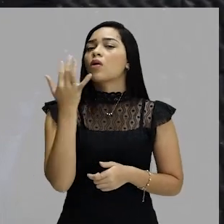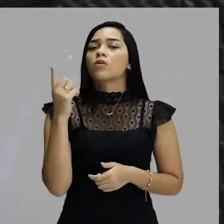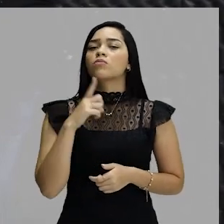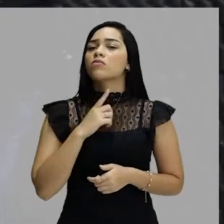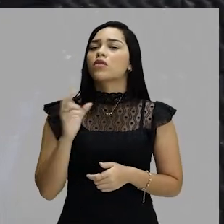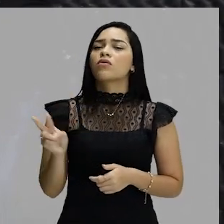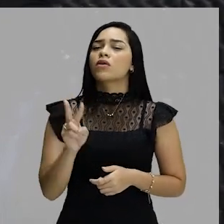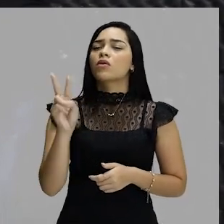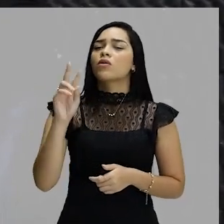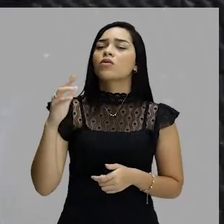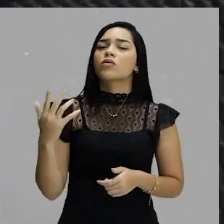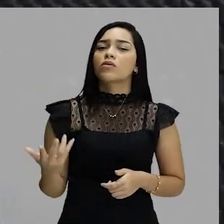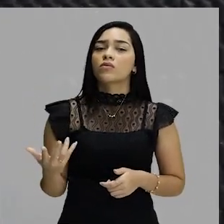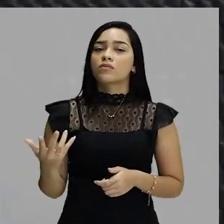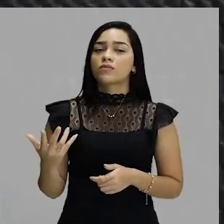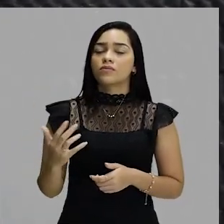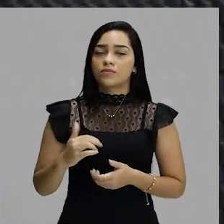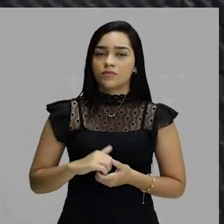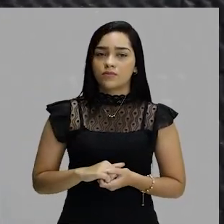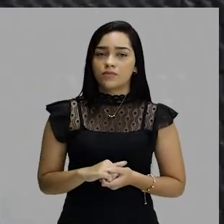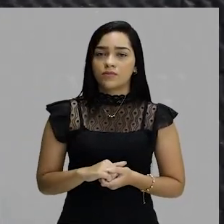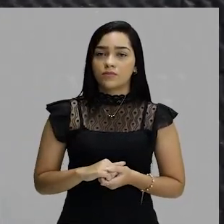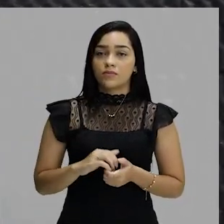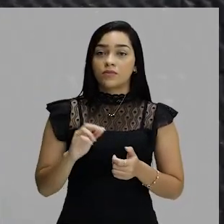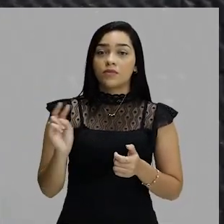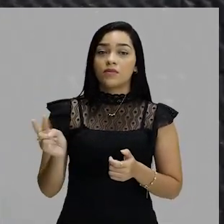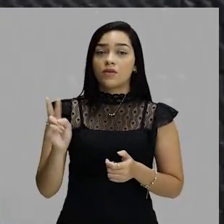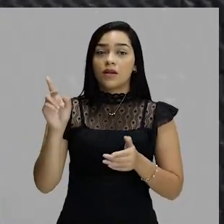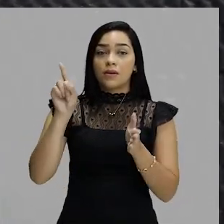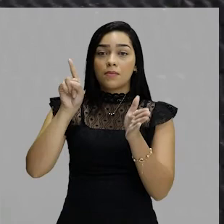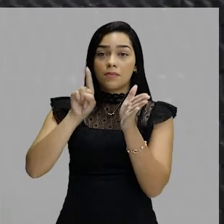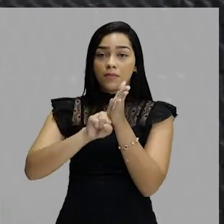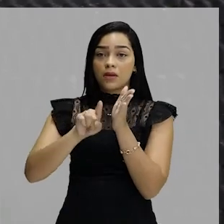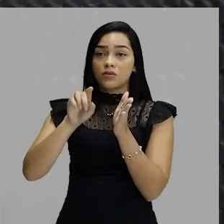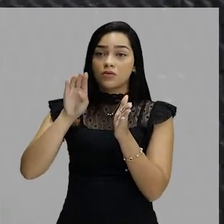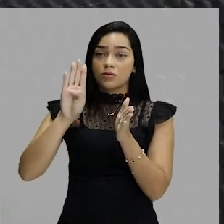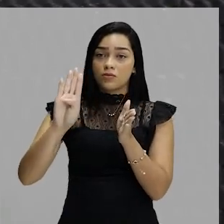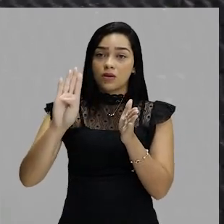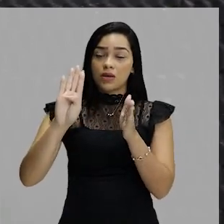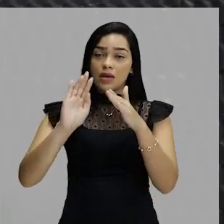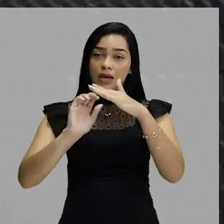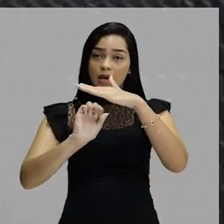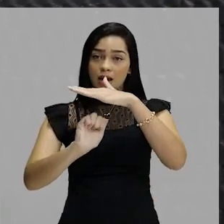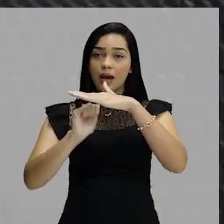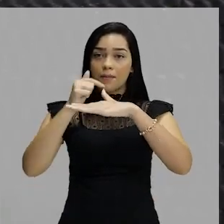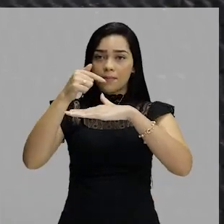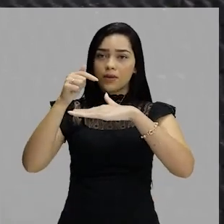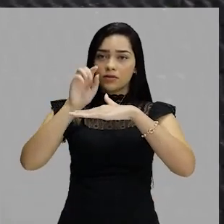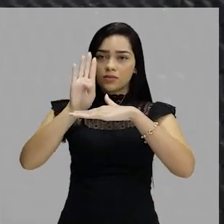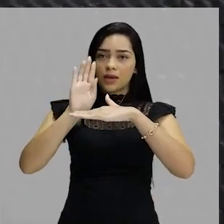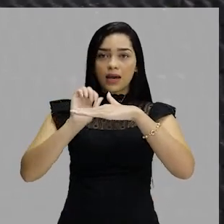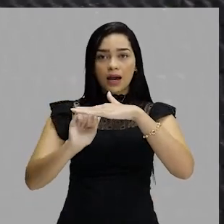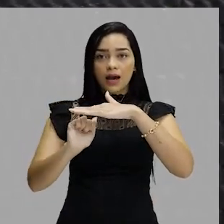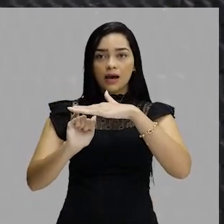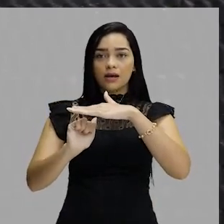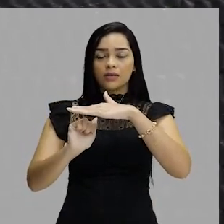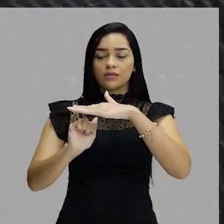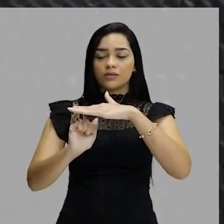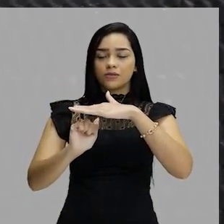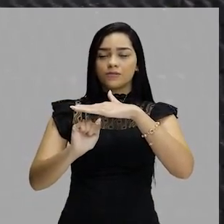função vale mesmo? O zero da função ele vale menos b sobre a. Olha